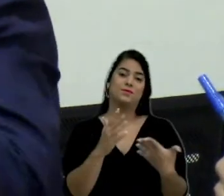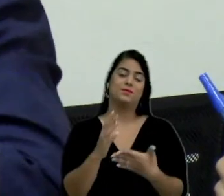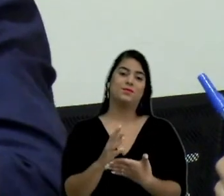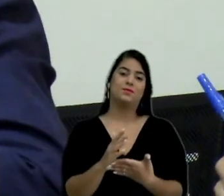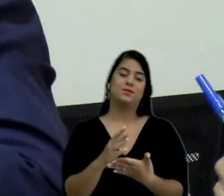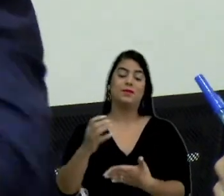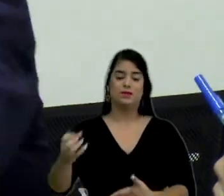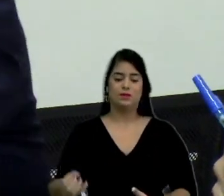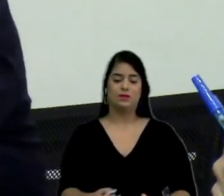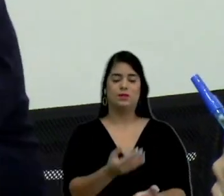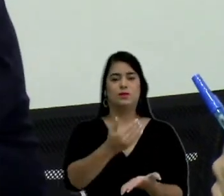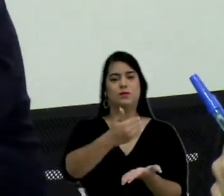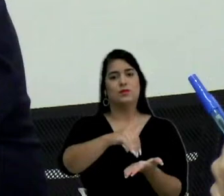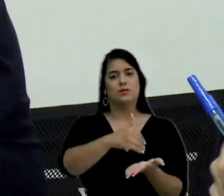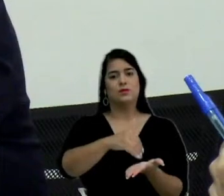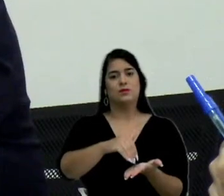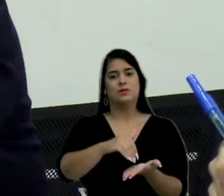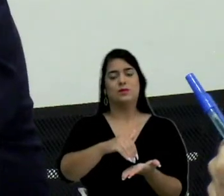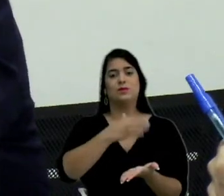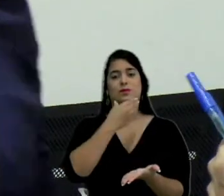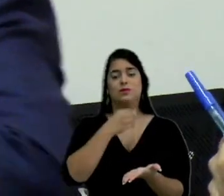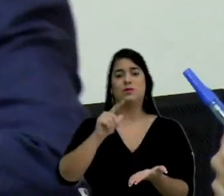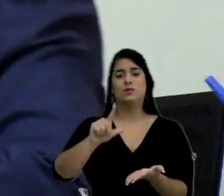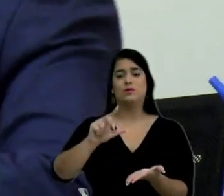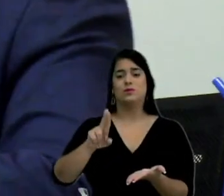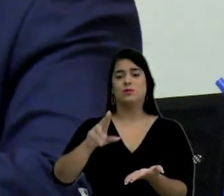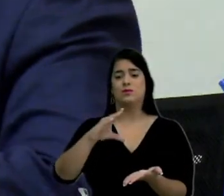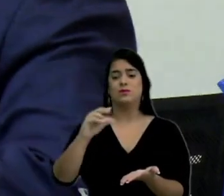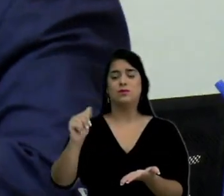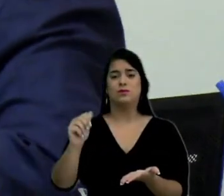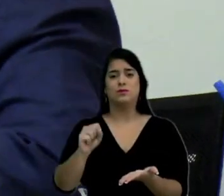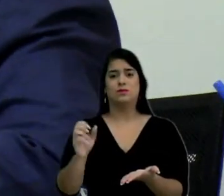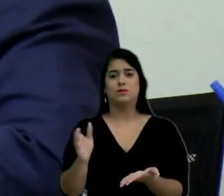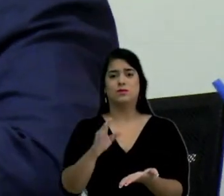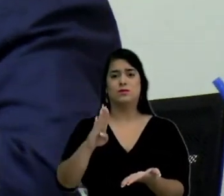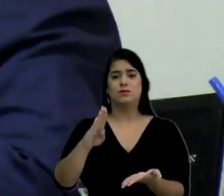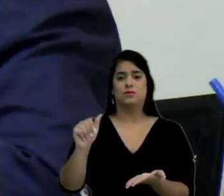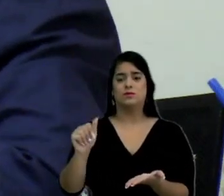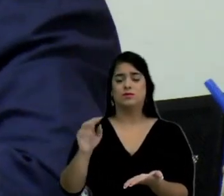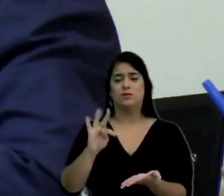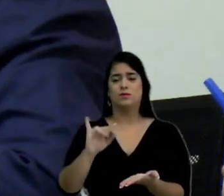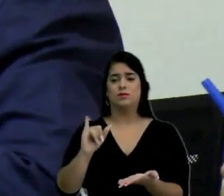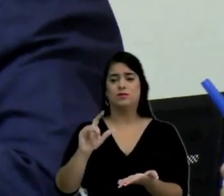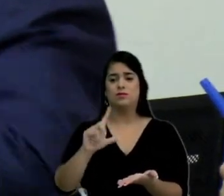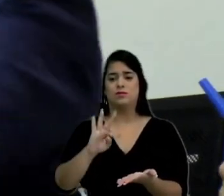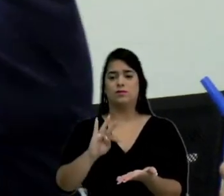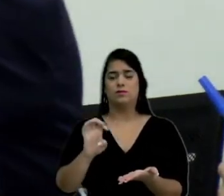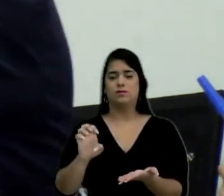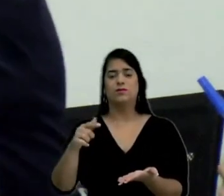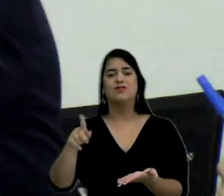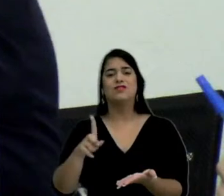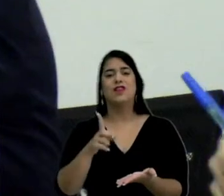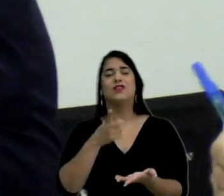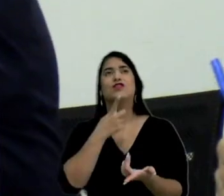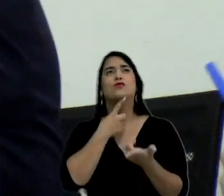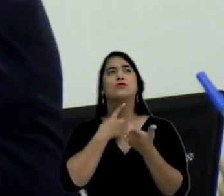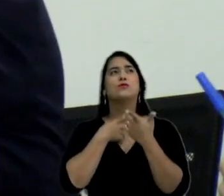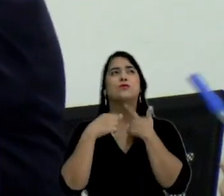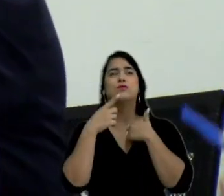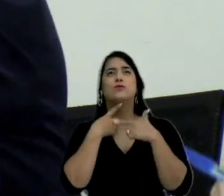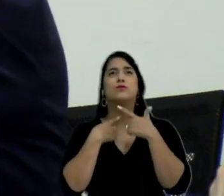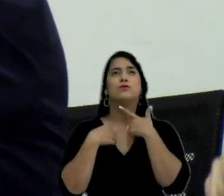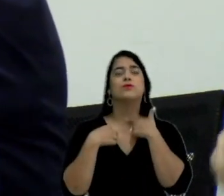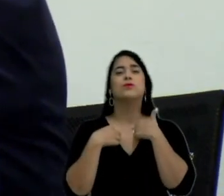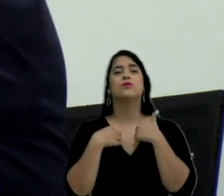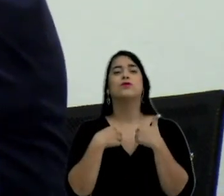ao novo secretário Lucas batité que vem com muita vontade com muita e